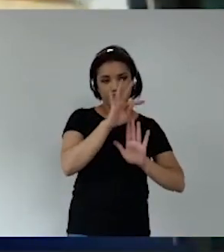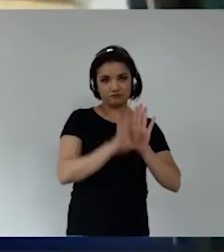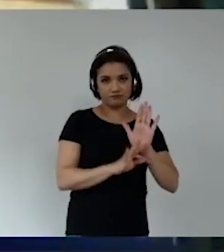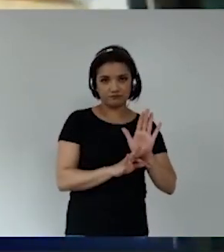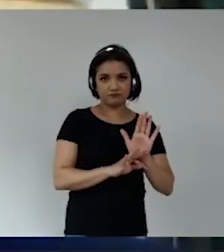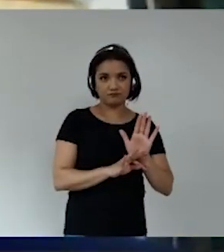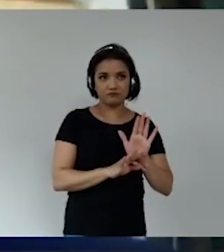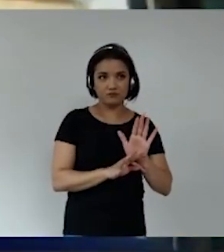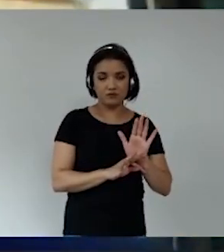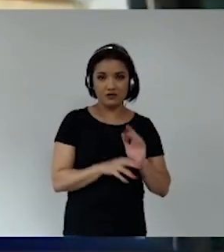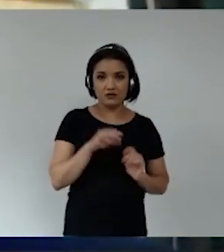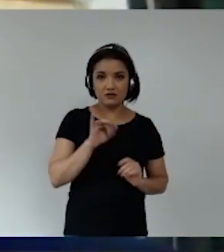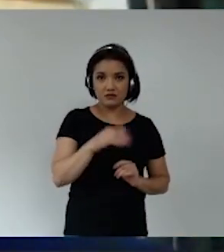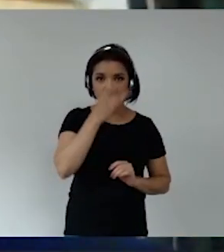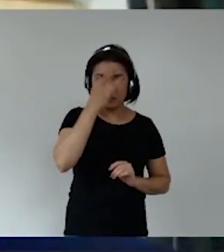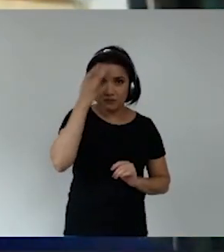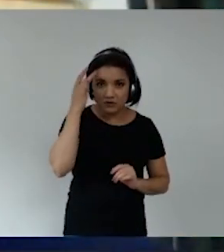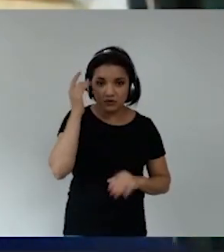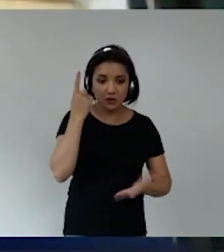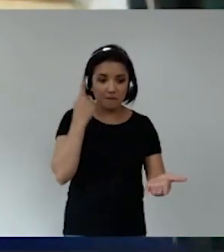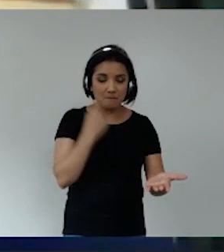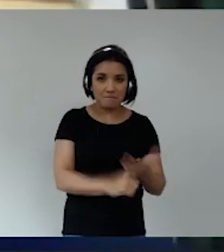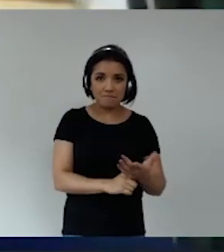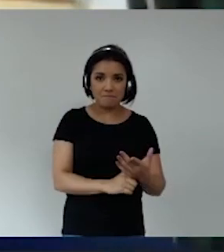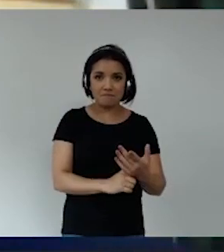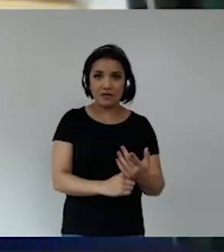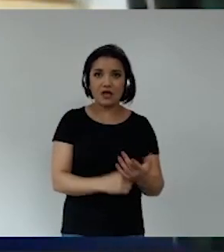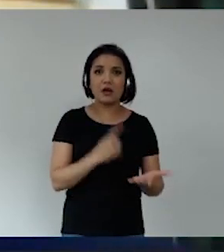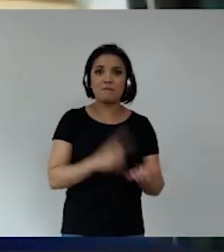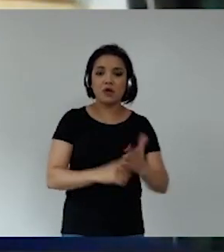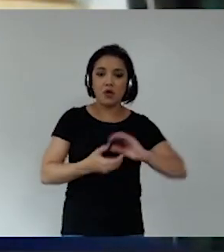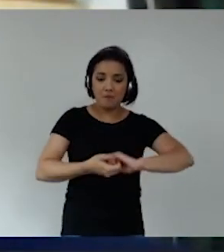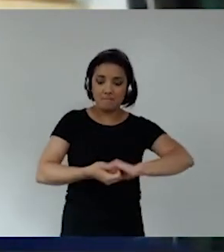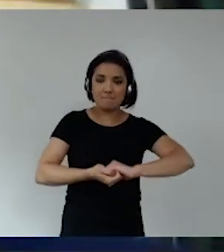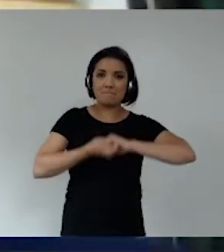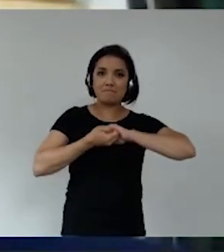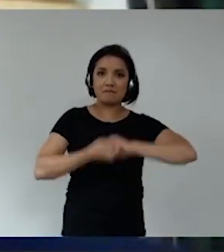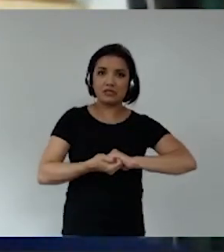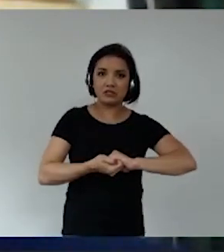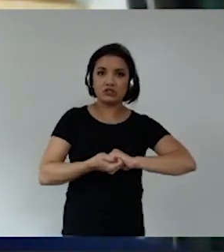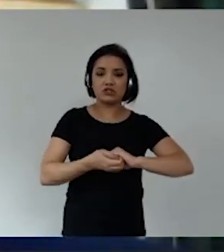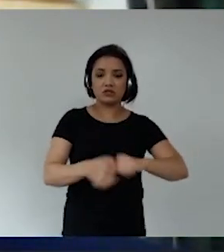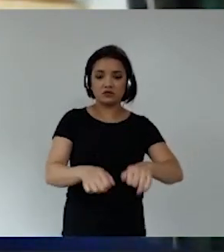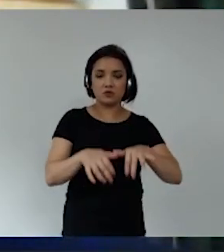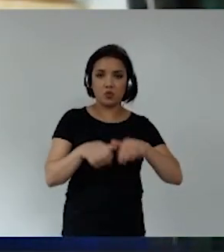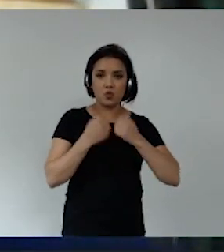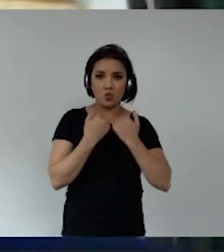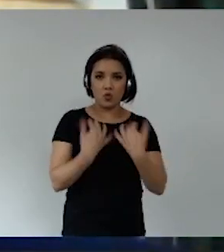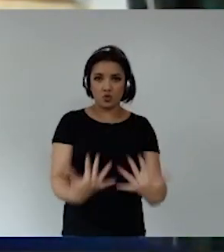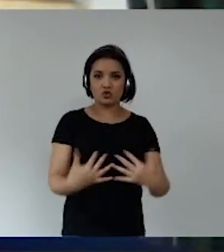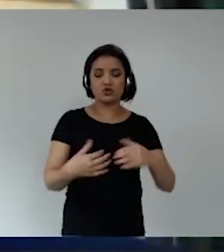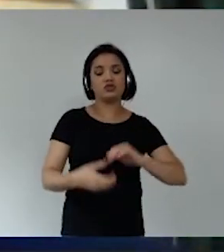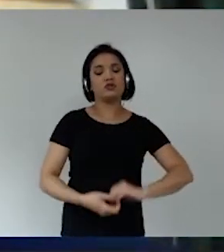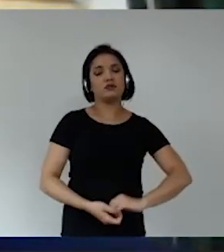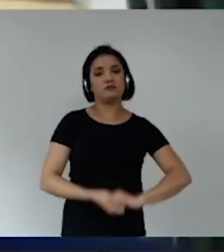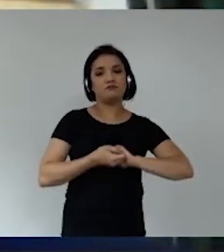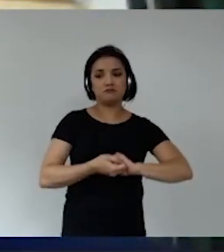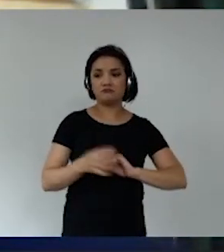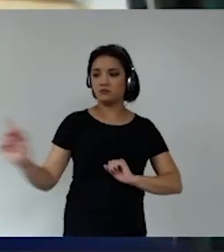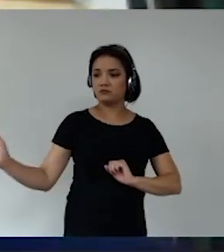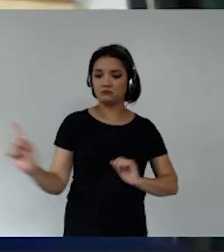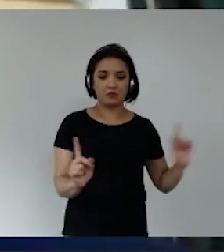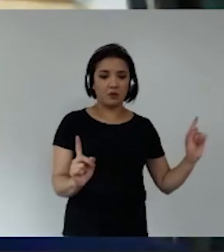o não comparecimento da parte a alguma audiência de mediação ou